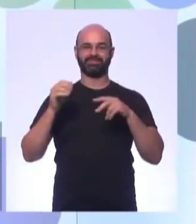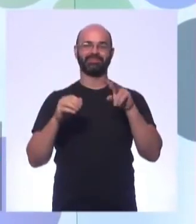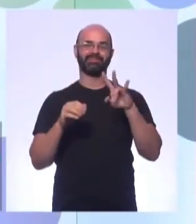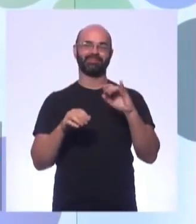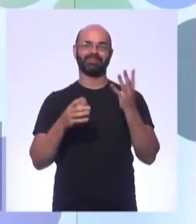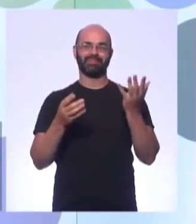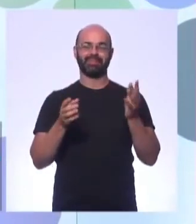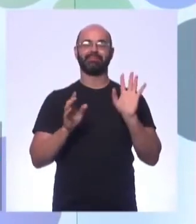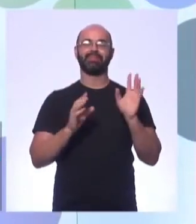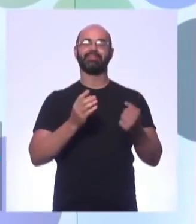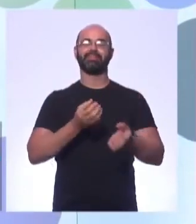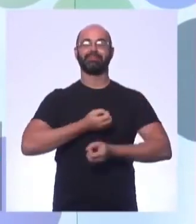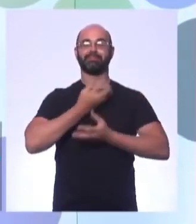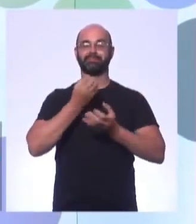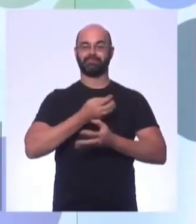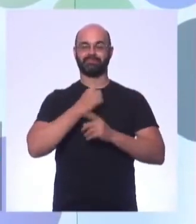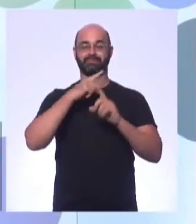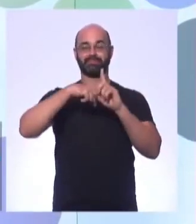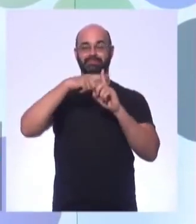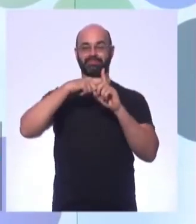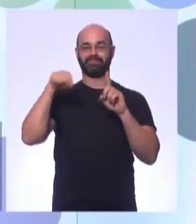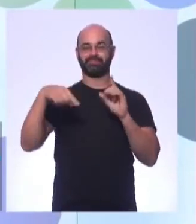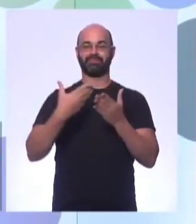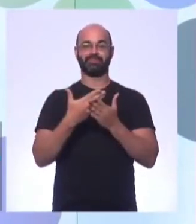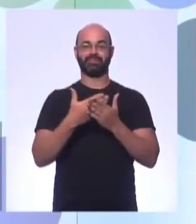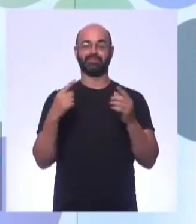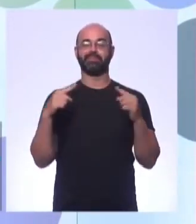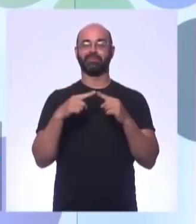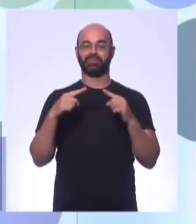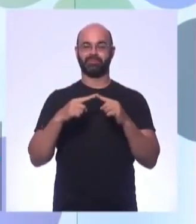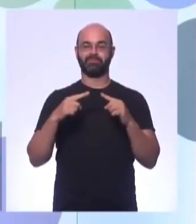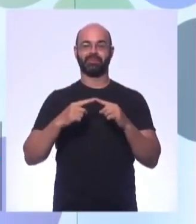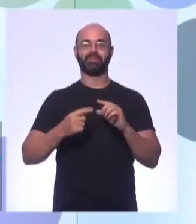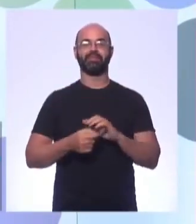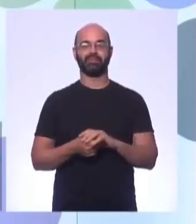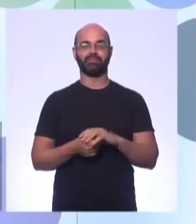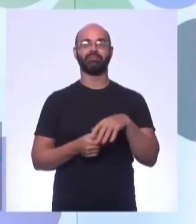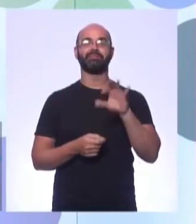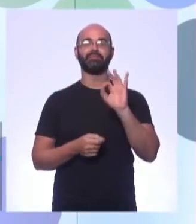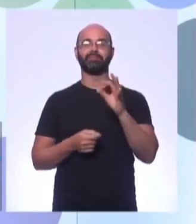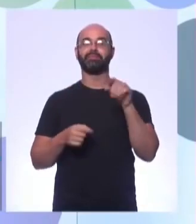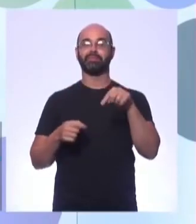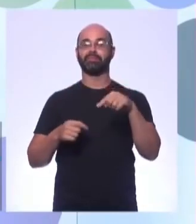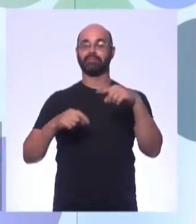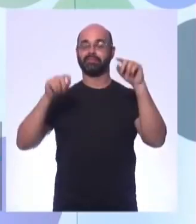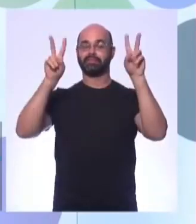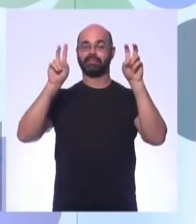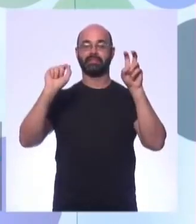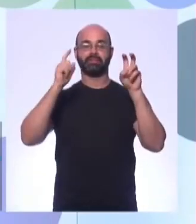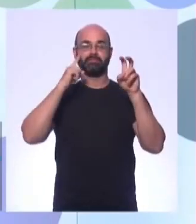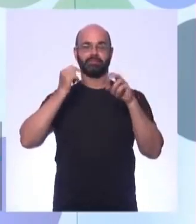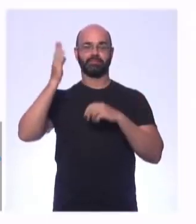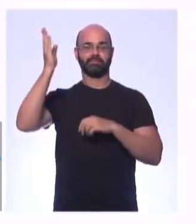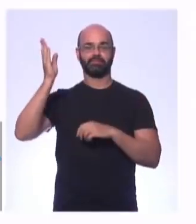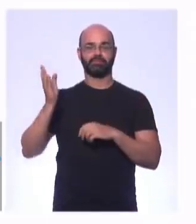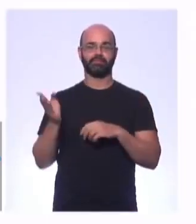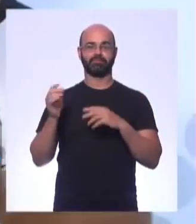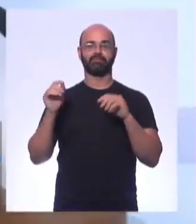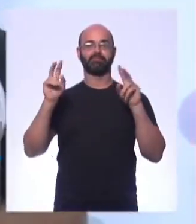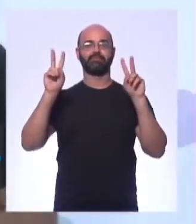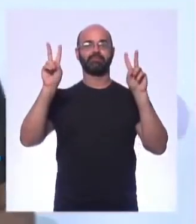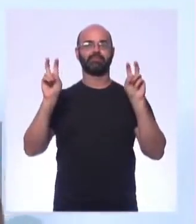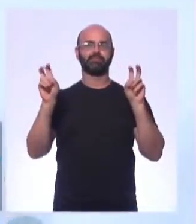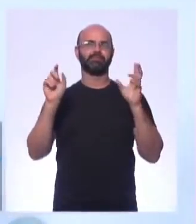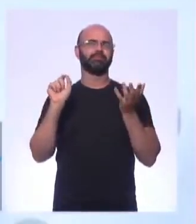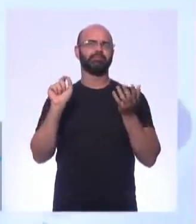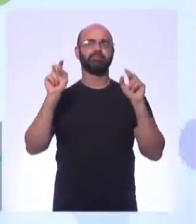relacionada com a temperatura dessa aula aqui, né? Isso mesmo. Ó, pessoal, vamos ver quais são os temas aí. Tá aí, ó. Tá? Temperatura.